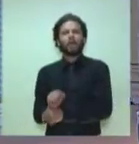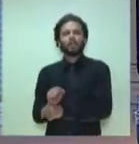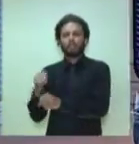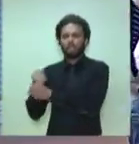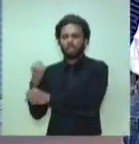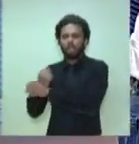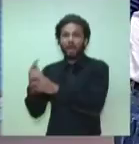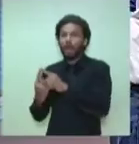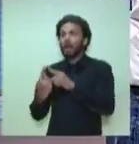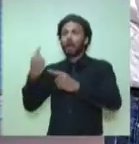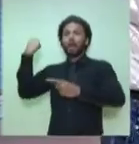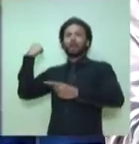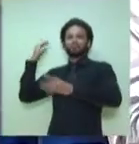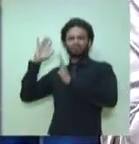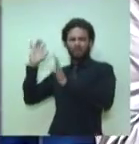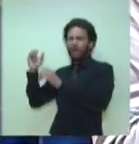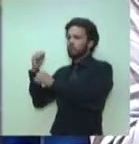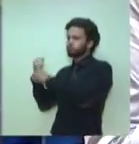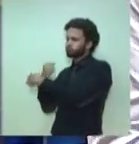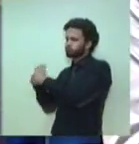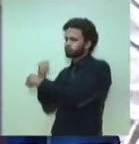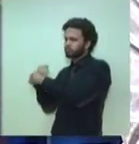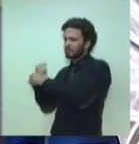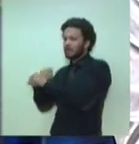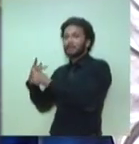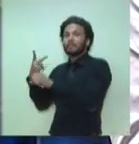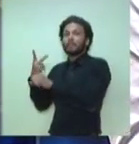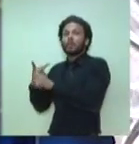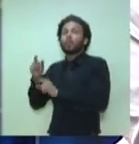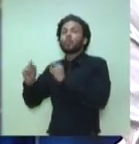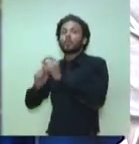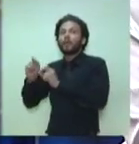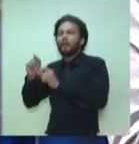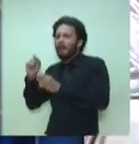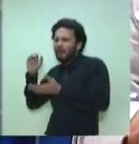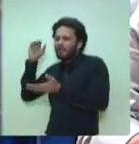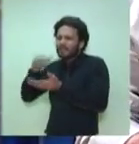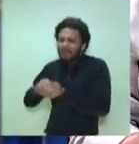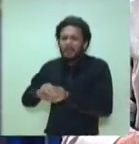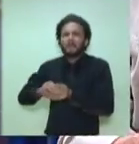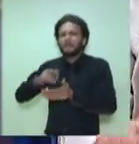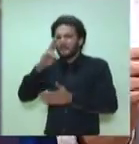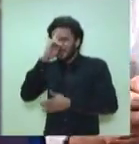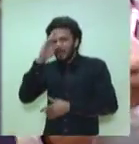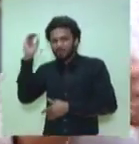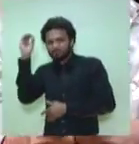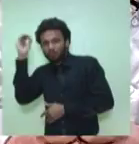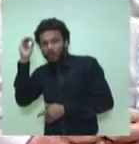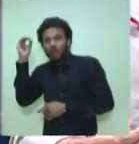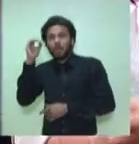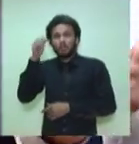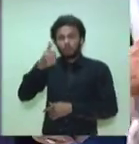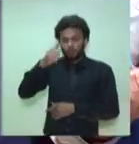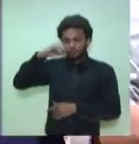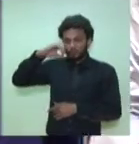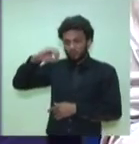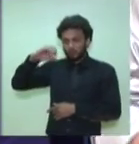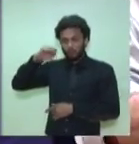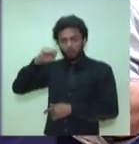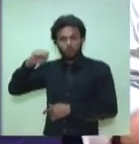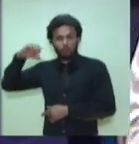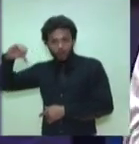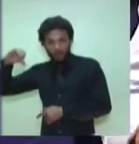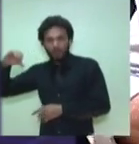governo, lá atrás, até meia-noite do dia 31 de dezembro de 1992. Ou seja, eu trabalho, e trabalho de